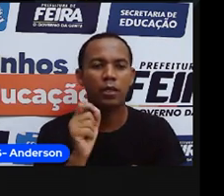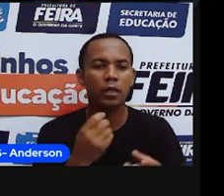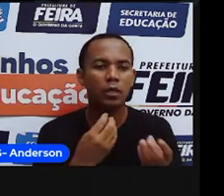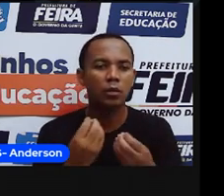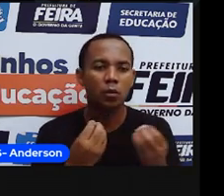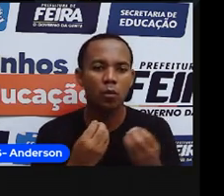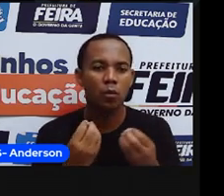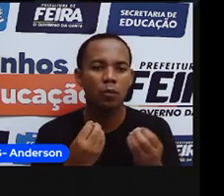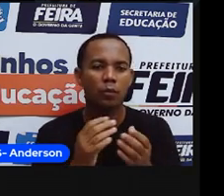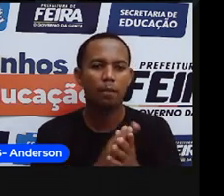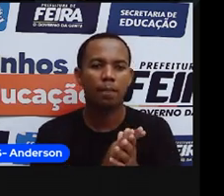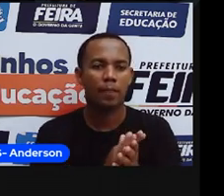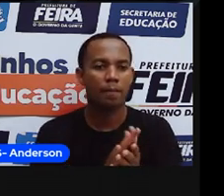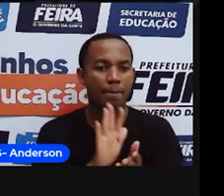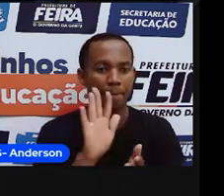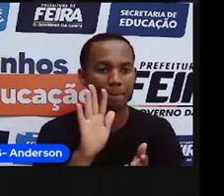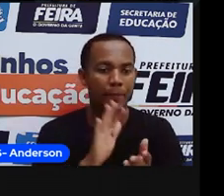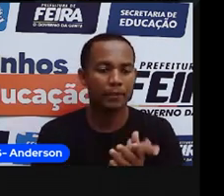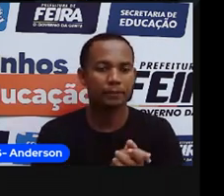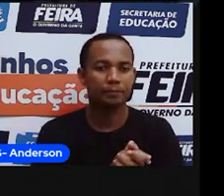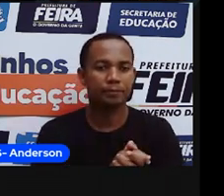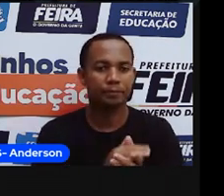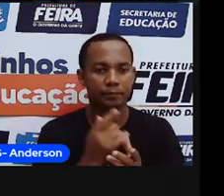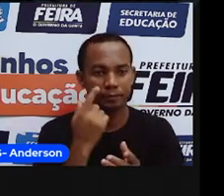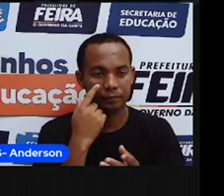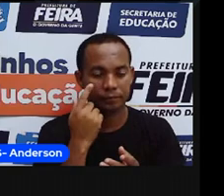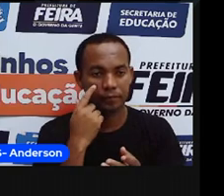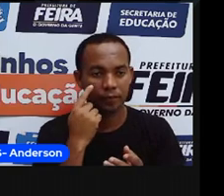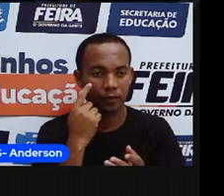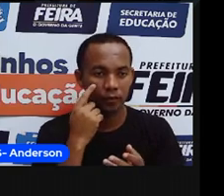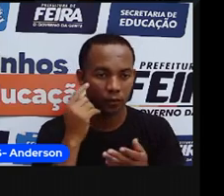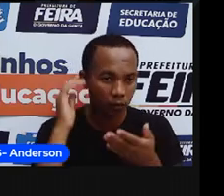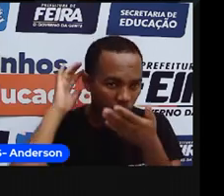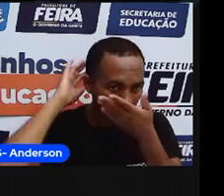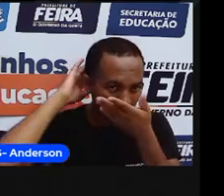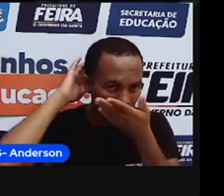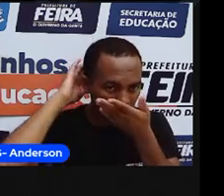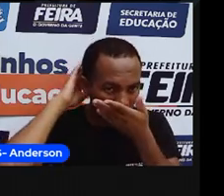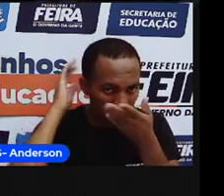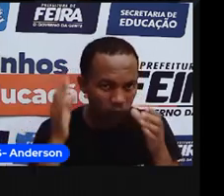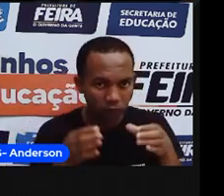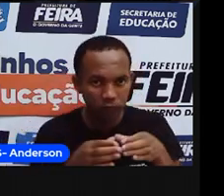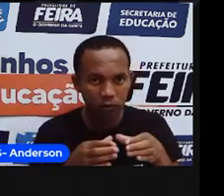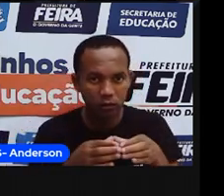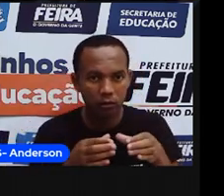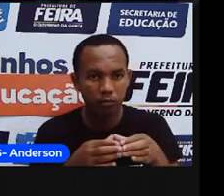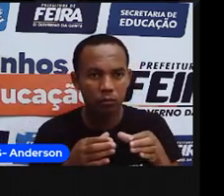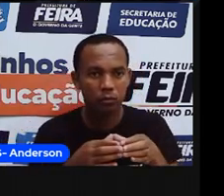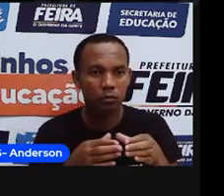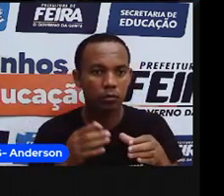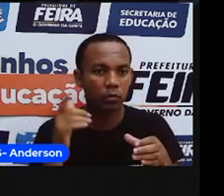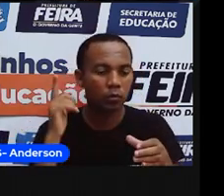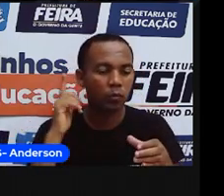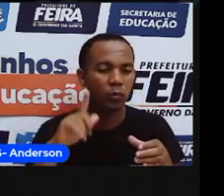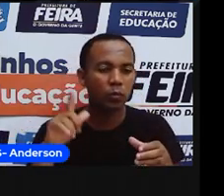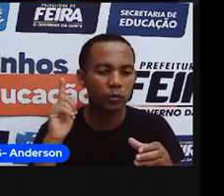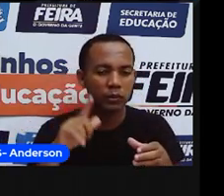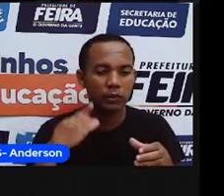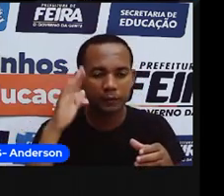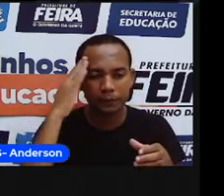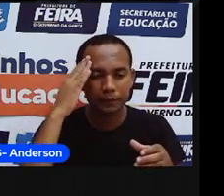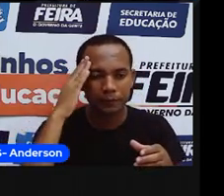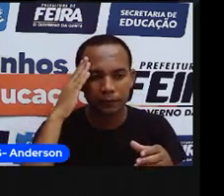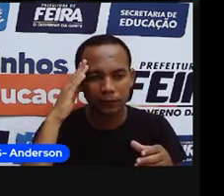nessa aula, nessa semana, tá? É, a questão de tribo, por exemplo, Jerusa ajudou bastante para conseguir, a Pro conseguir entender